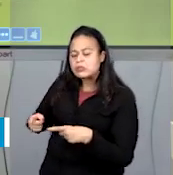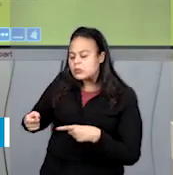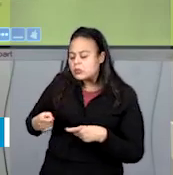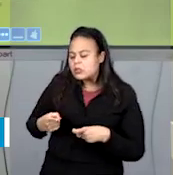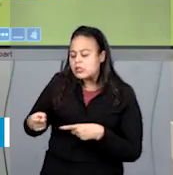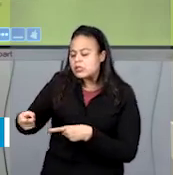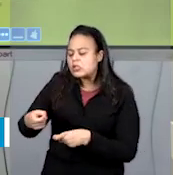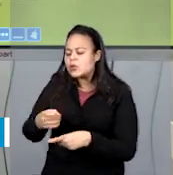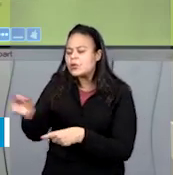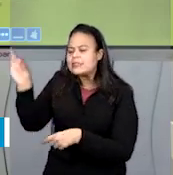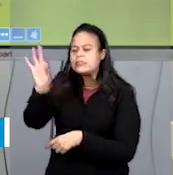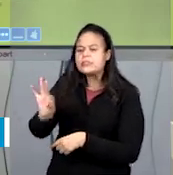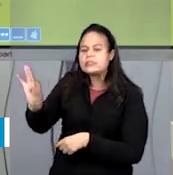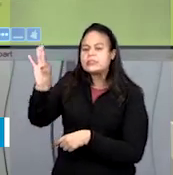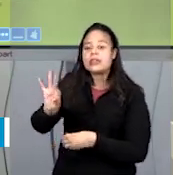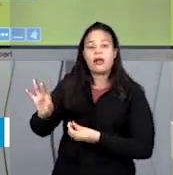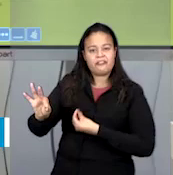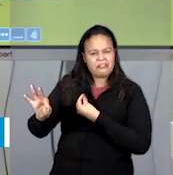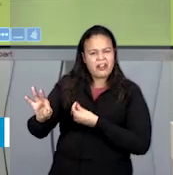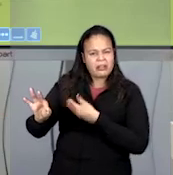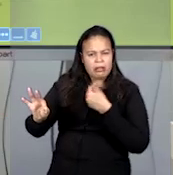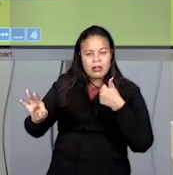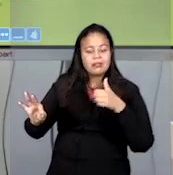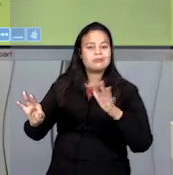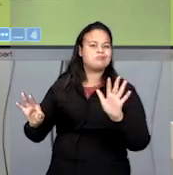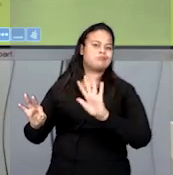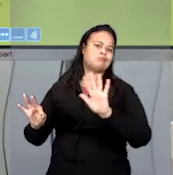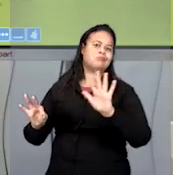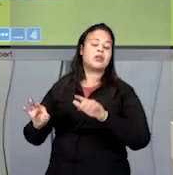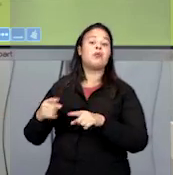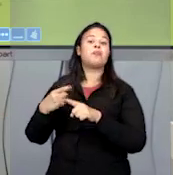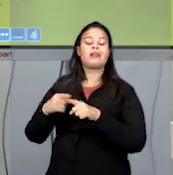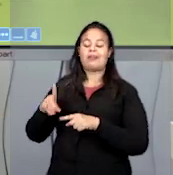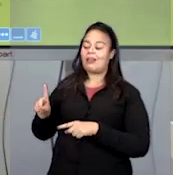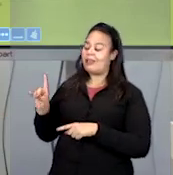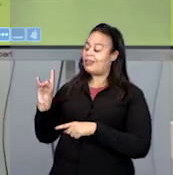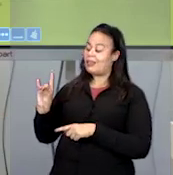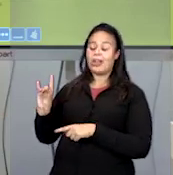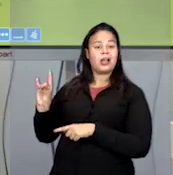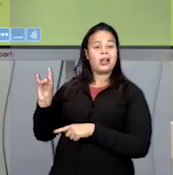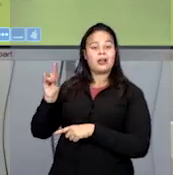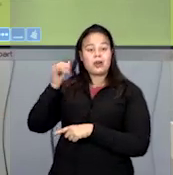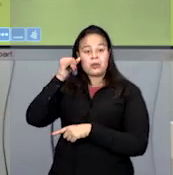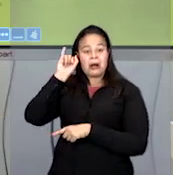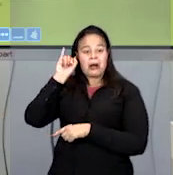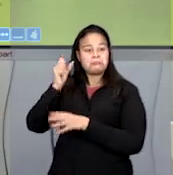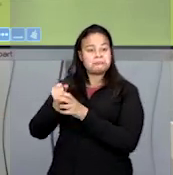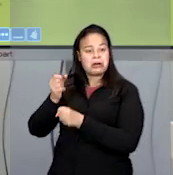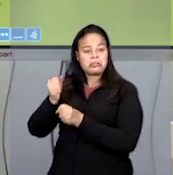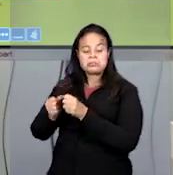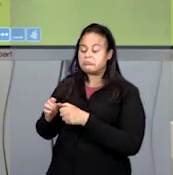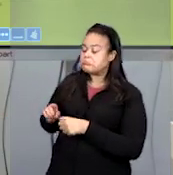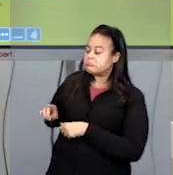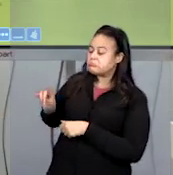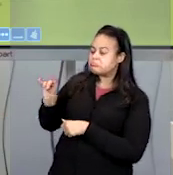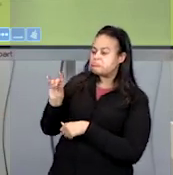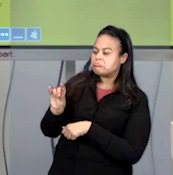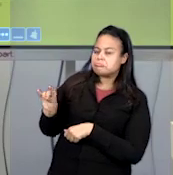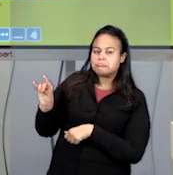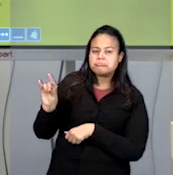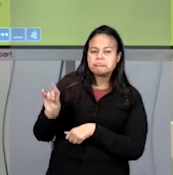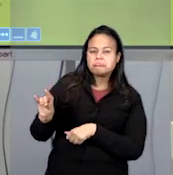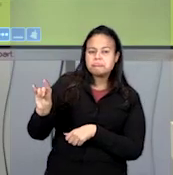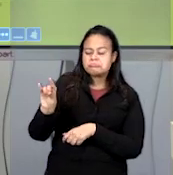já não conseguem viver com tanta qualidade por causa desse pisoteamento, tá? Isso acaba afetando até mesmo